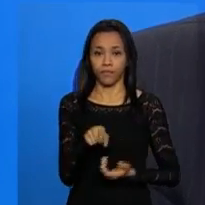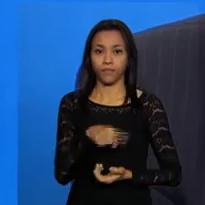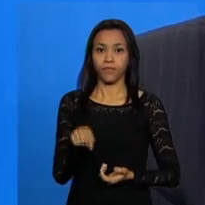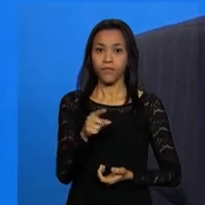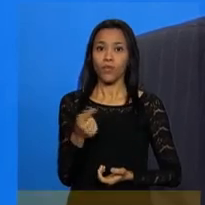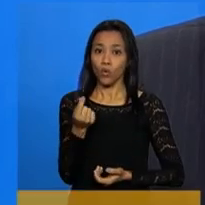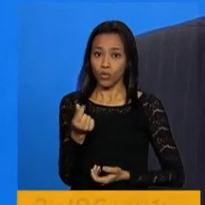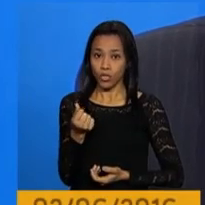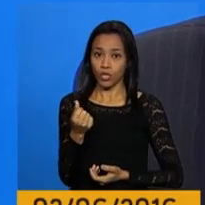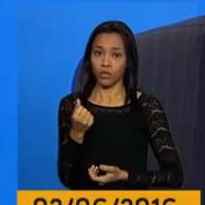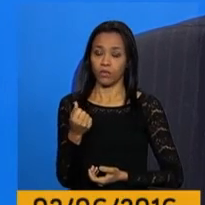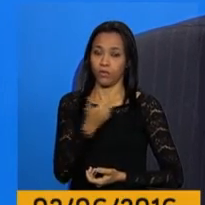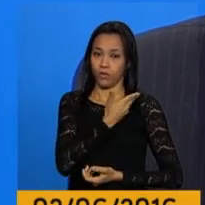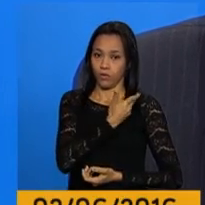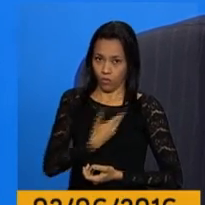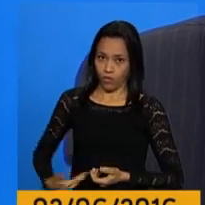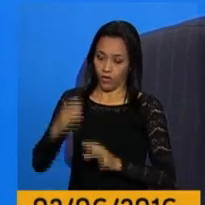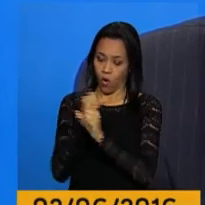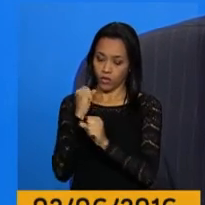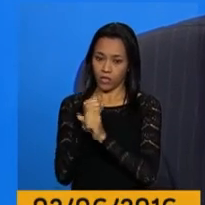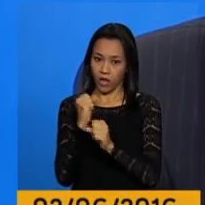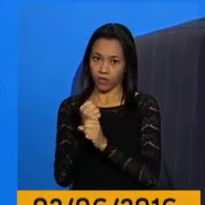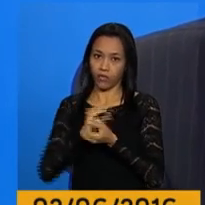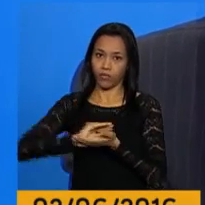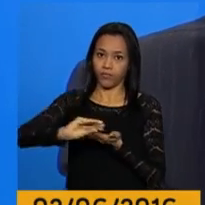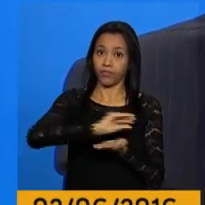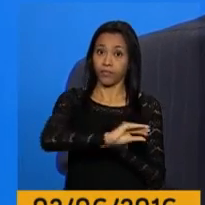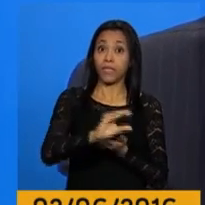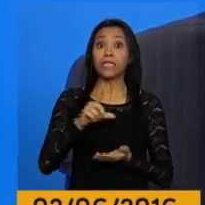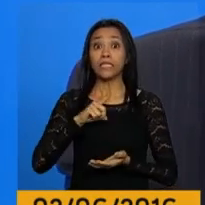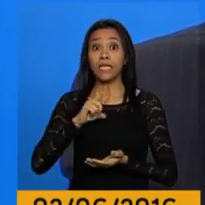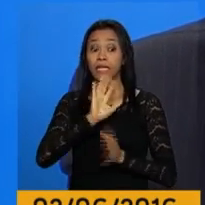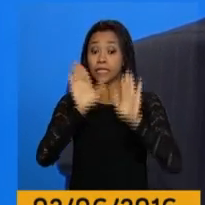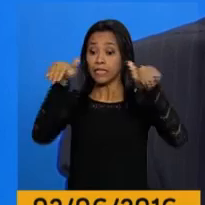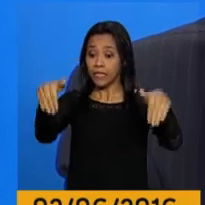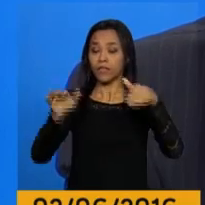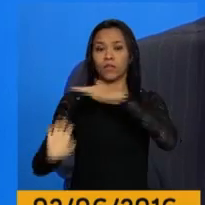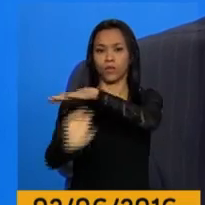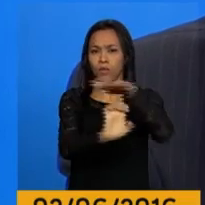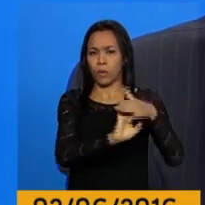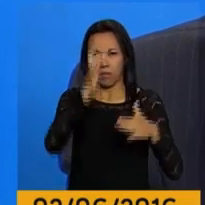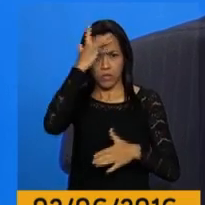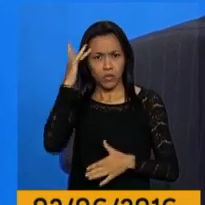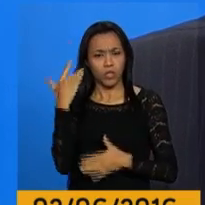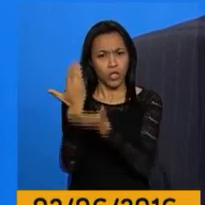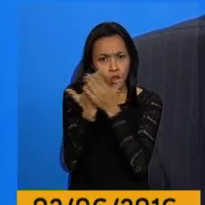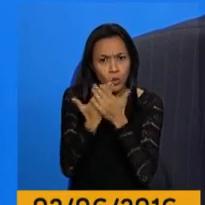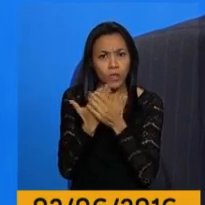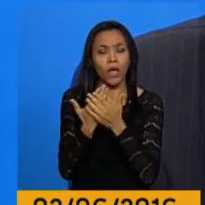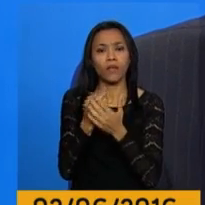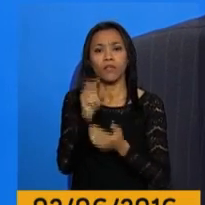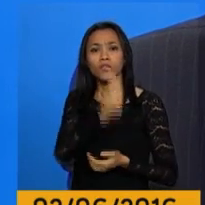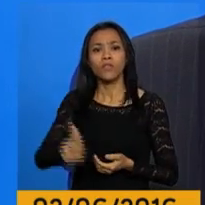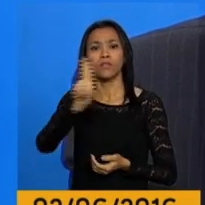dinheiro do orçamento. Como disse, o capital humano formado em escolas públicas, com dinheiro do orçamento. Então, quando